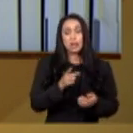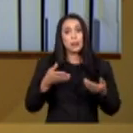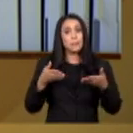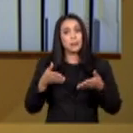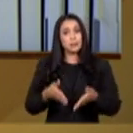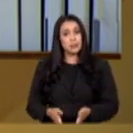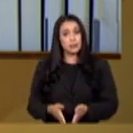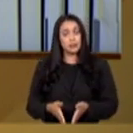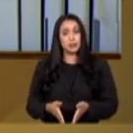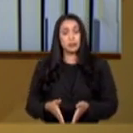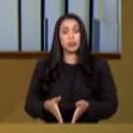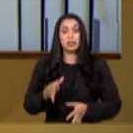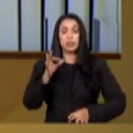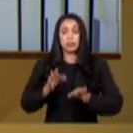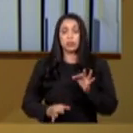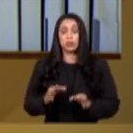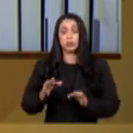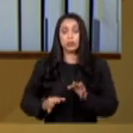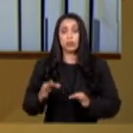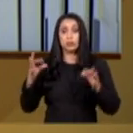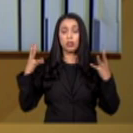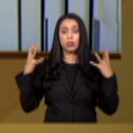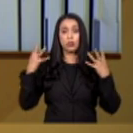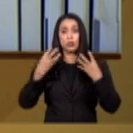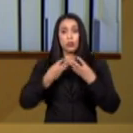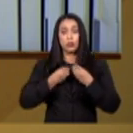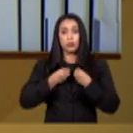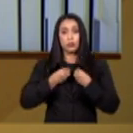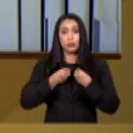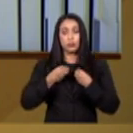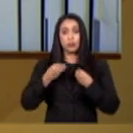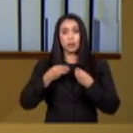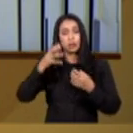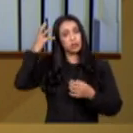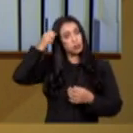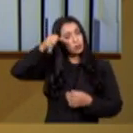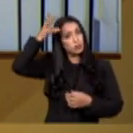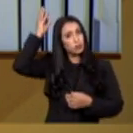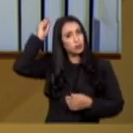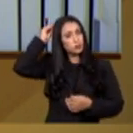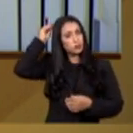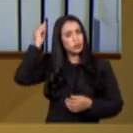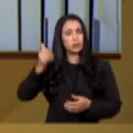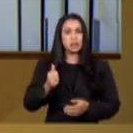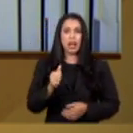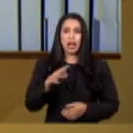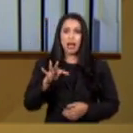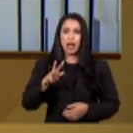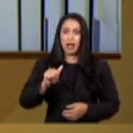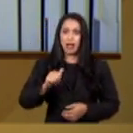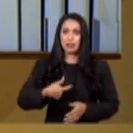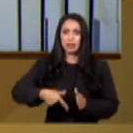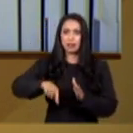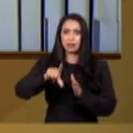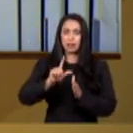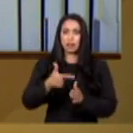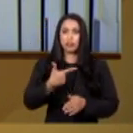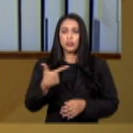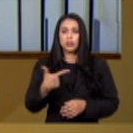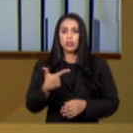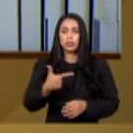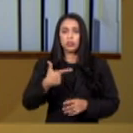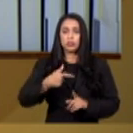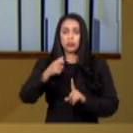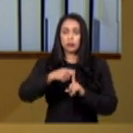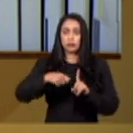participa desse julgamento o ministro luiz fux consiga assinar a ata anterior em vinte e dois de novembro